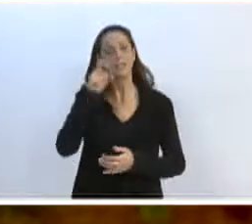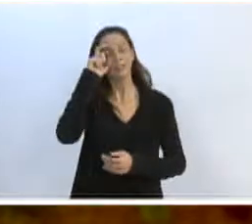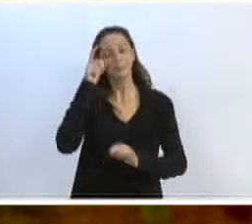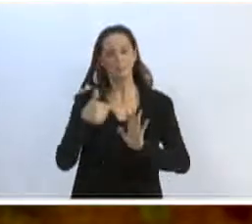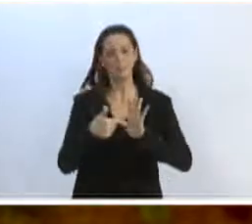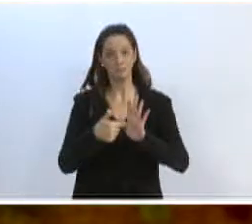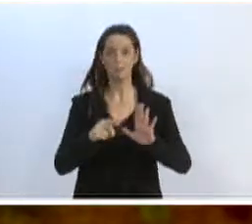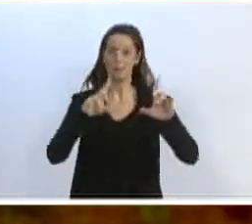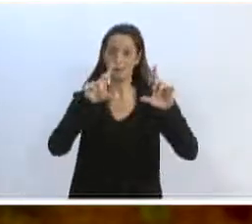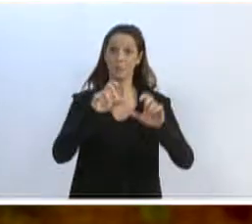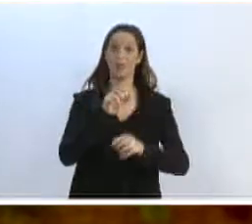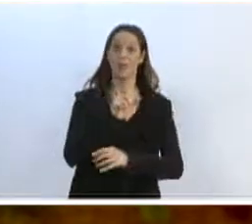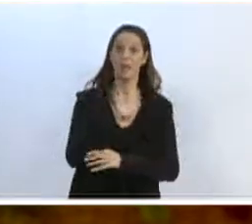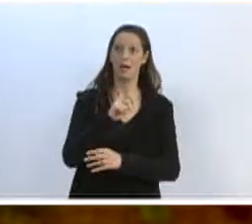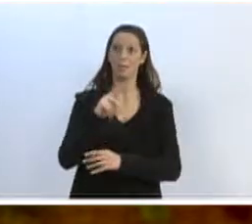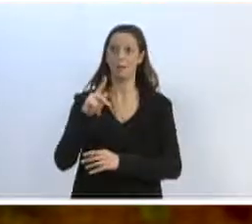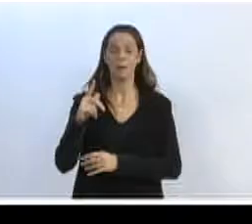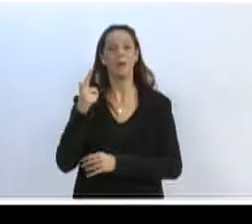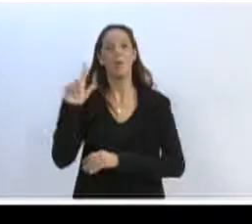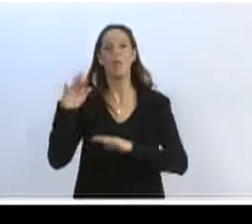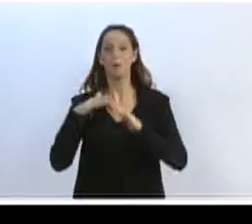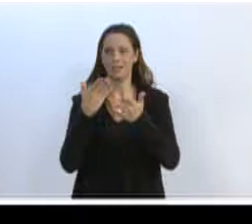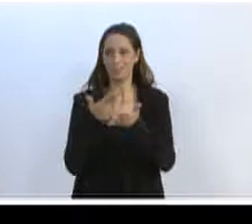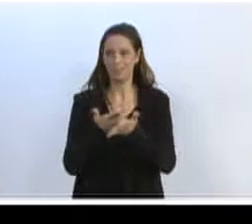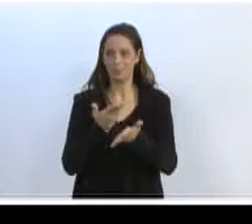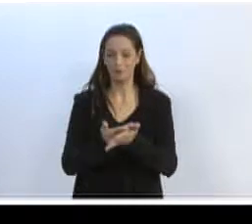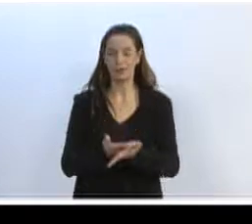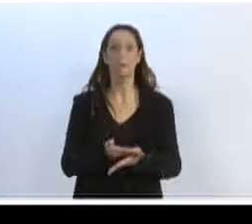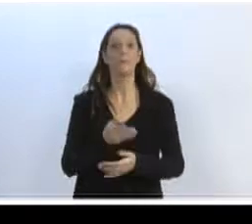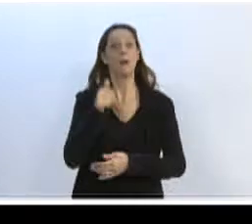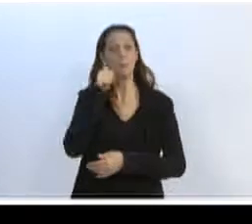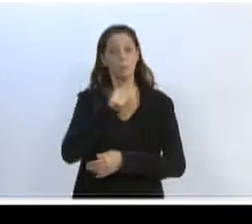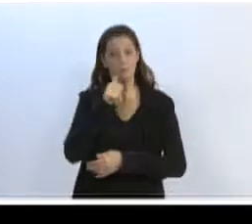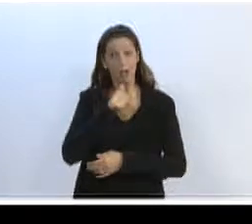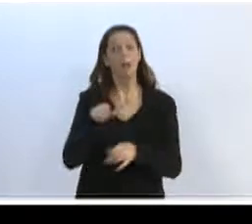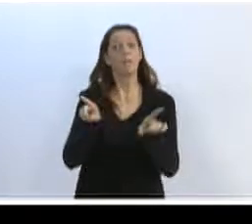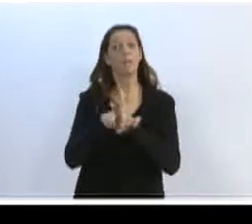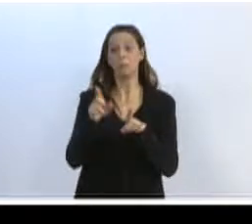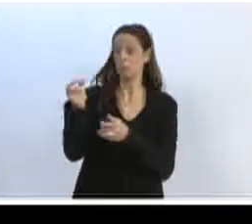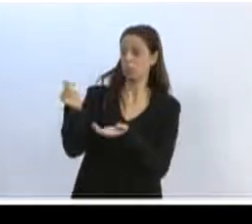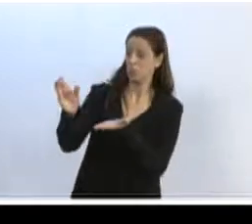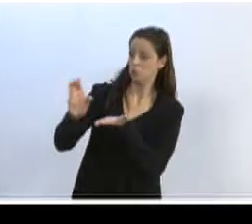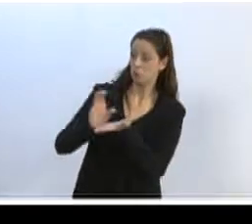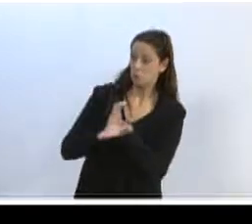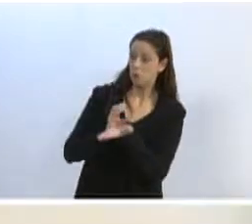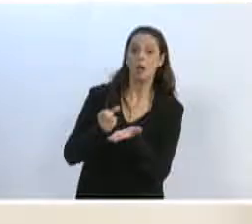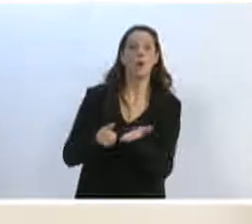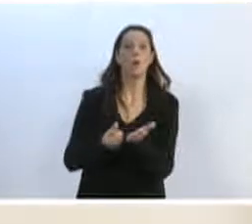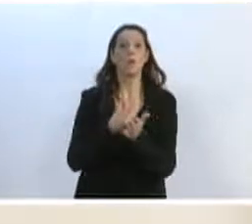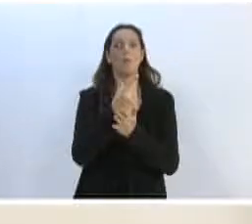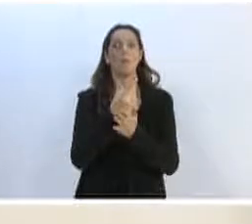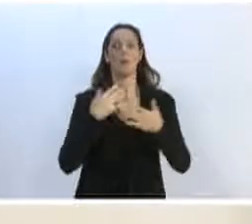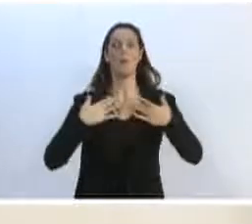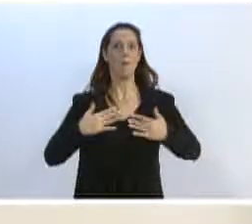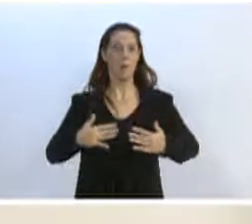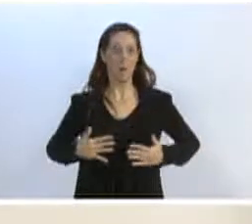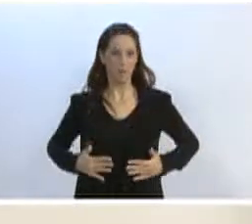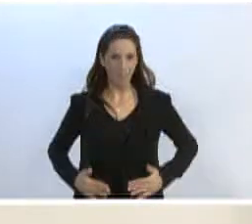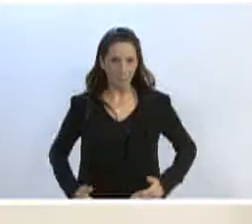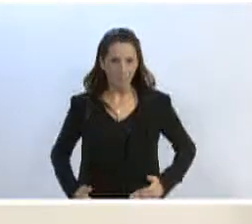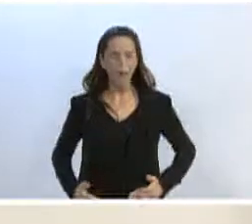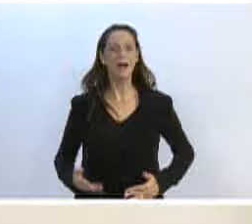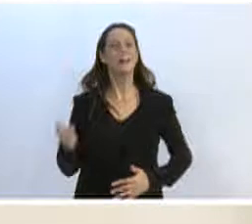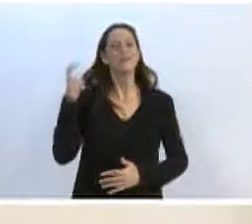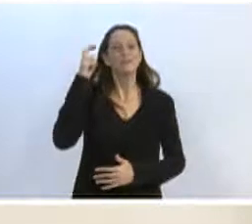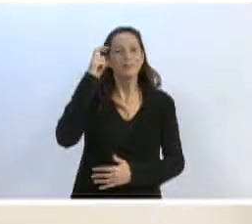app do colégio fiscal que maya dona valdirene utilizou recursos para adquirir trajes típicos para a banda uma forma de incentivar a cultura